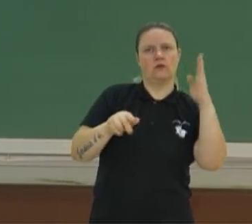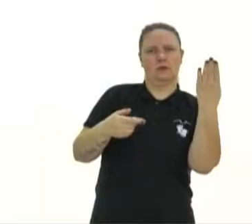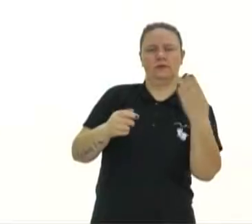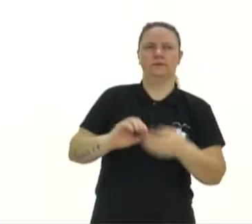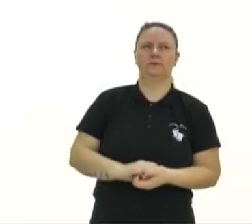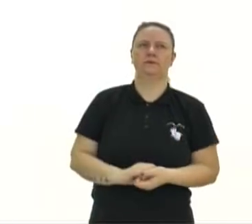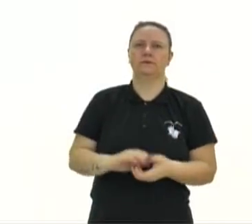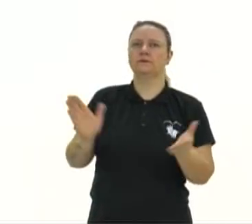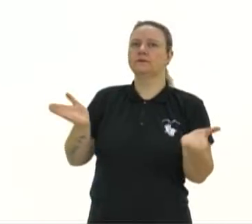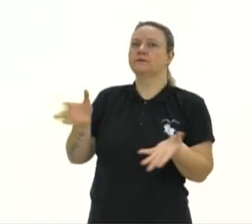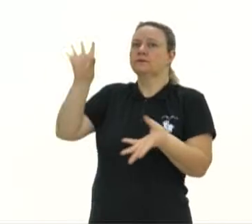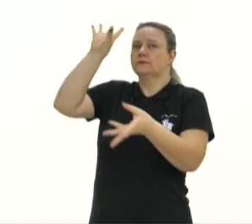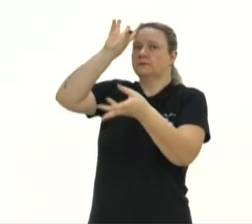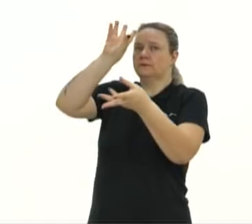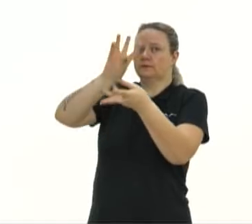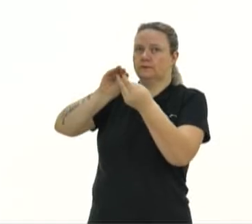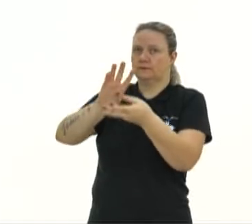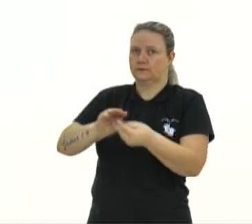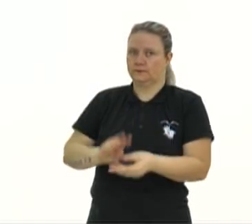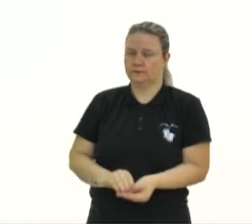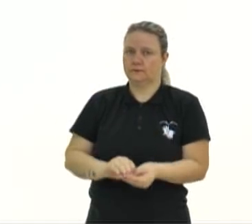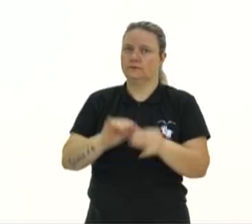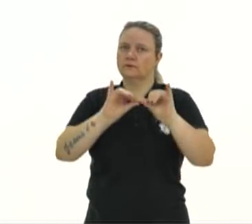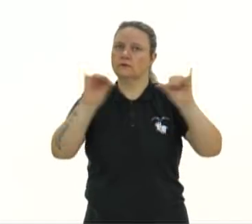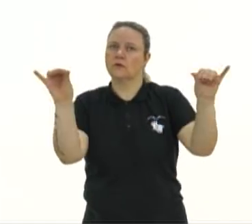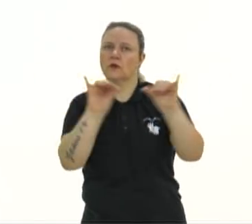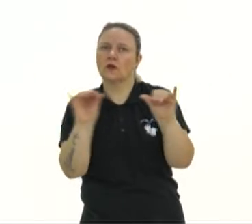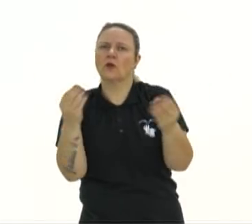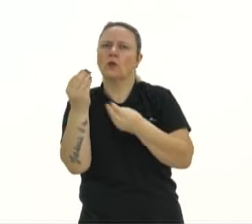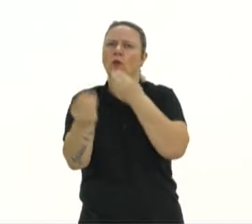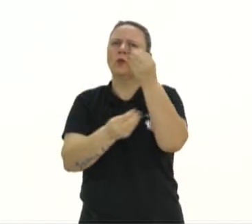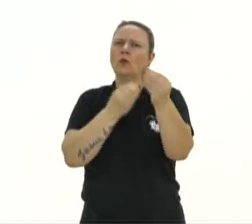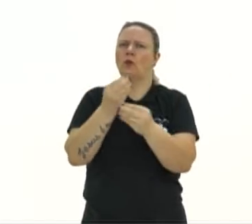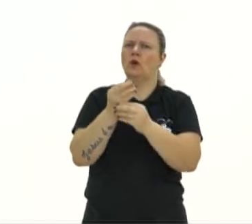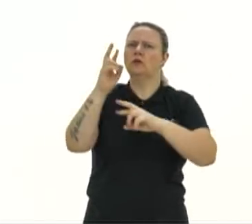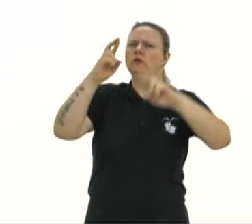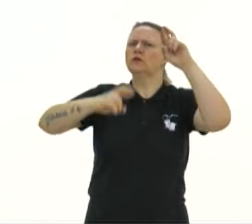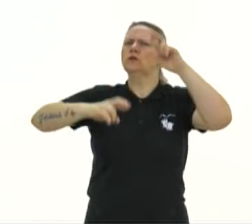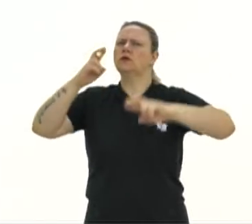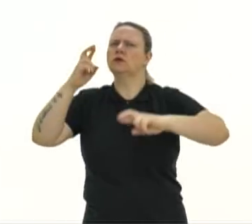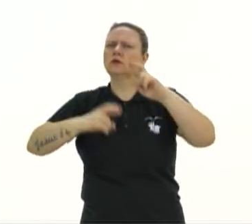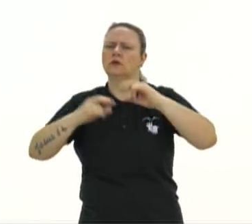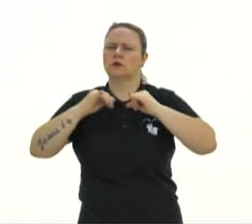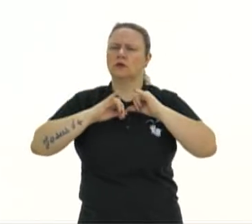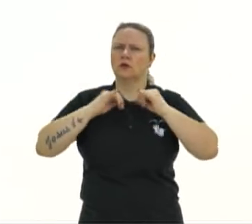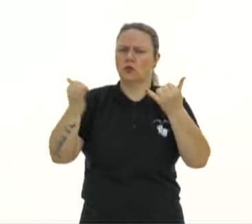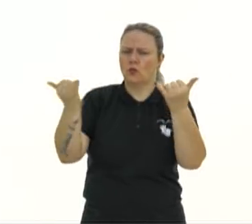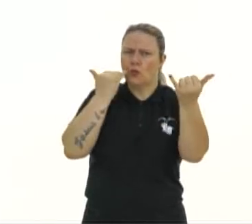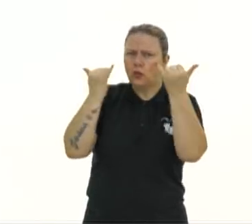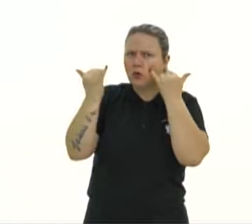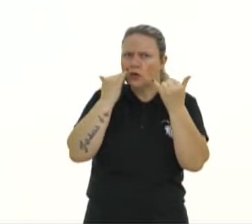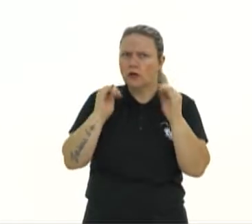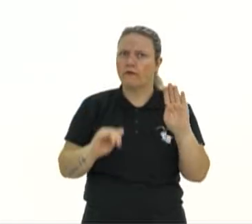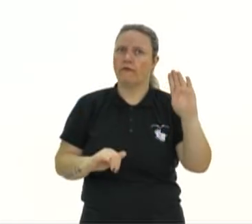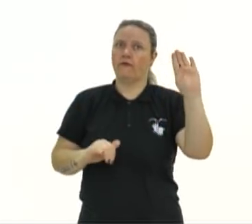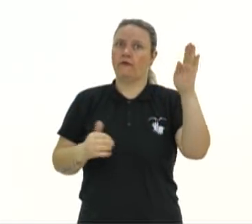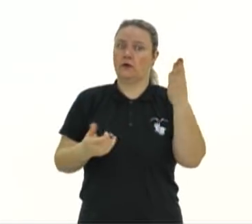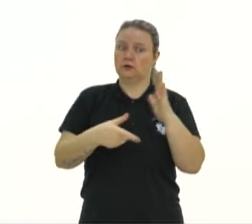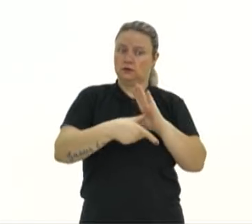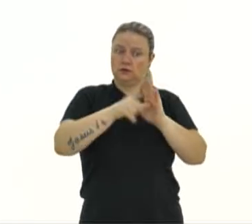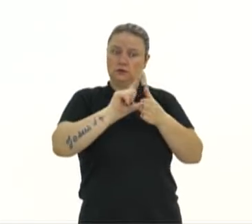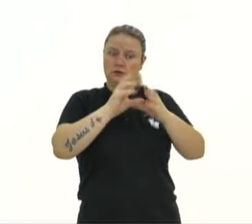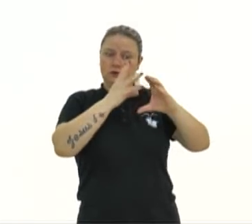Realizamos a leitura e compreensão da notícia, um guia de como verificar se uma notícia é falsa antes de você mandar no grupo da